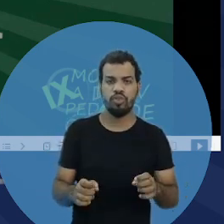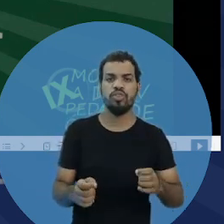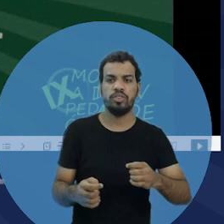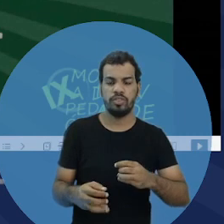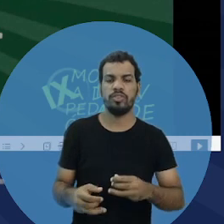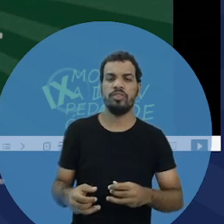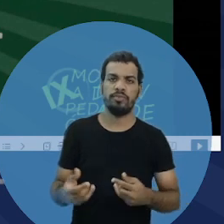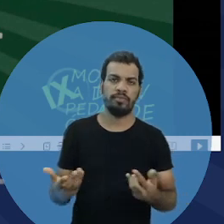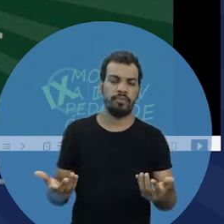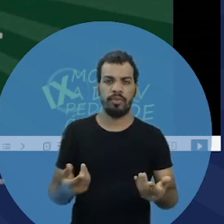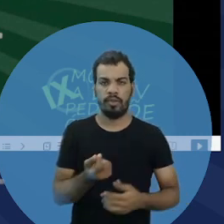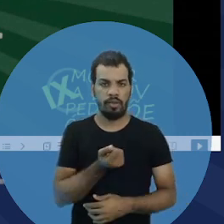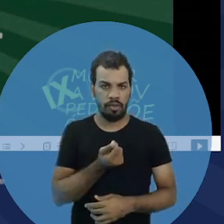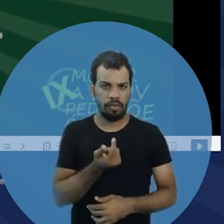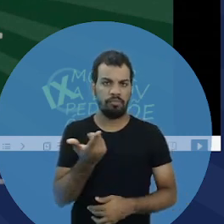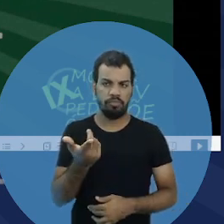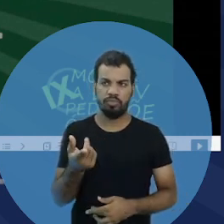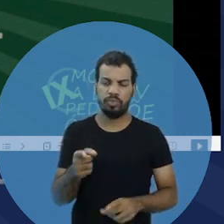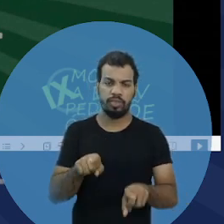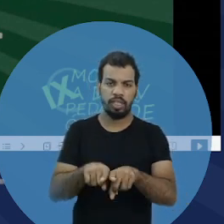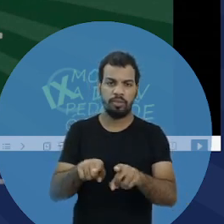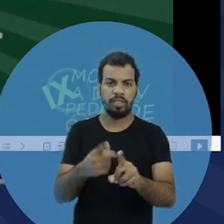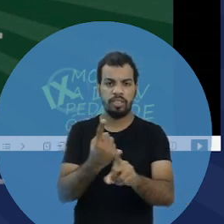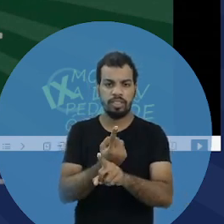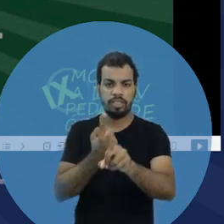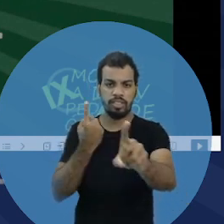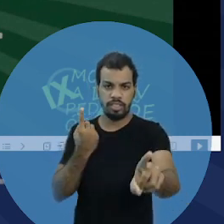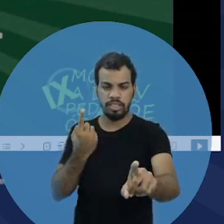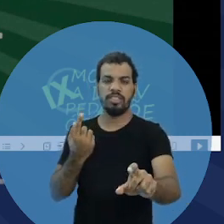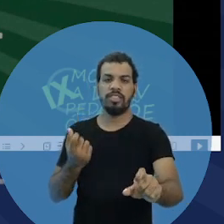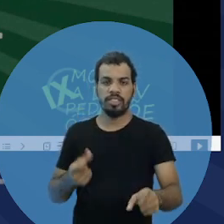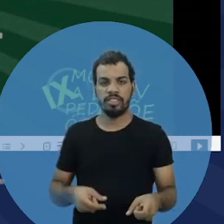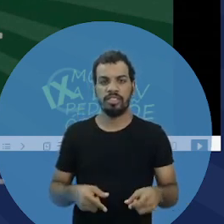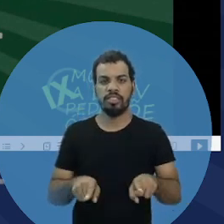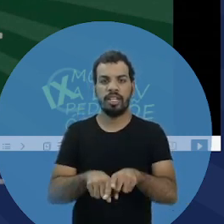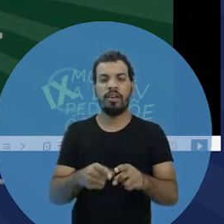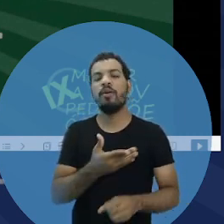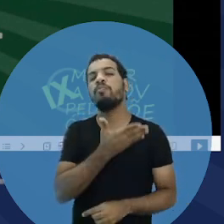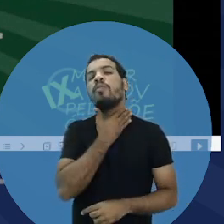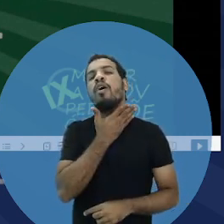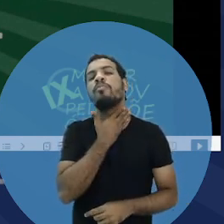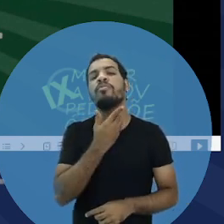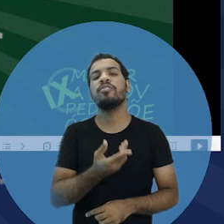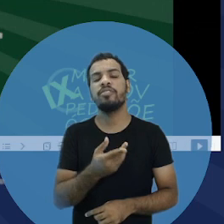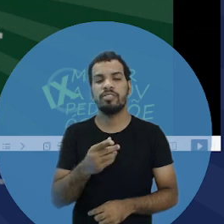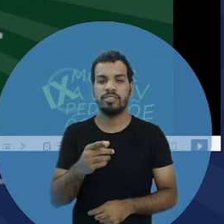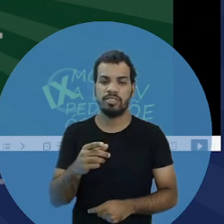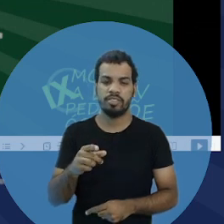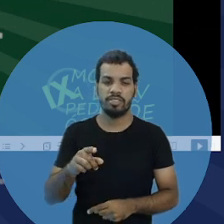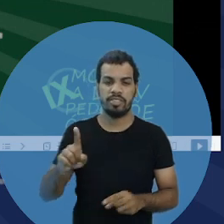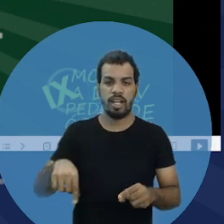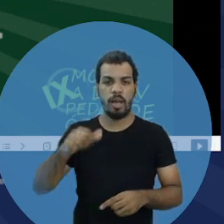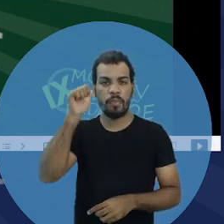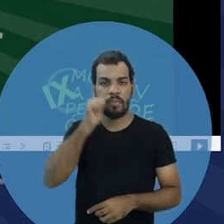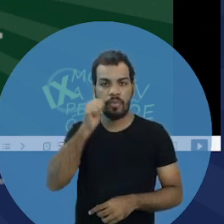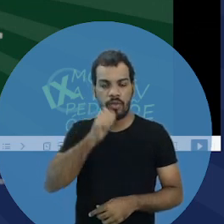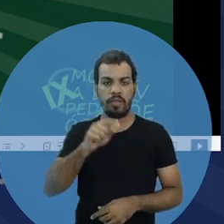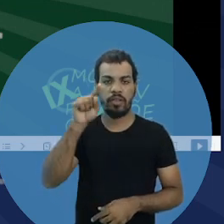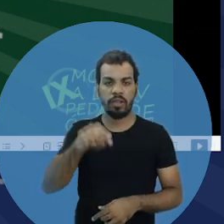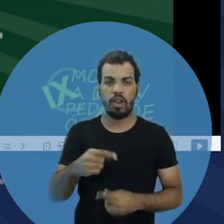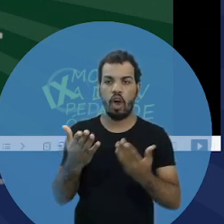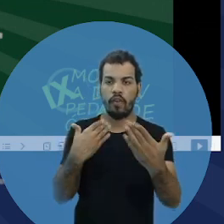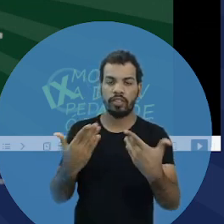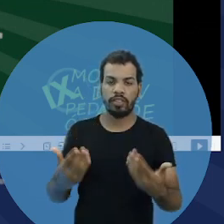de distanciamento, a gente trouxe para nosso papo de conversa, nosso papo de pretas, essas mulheres para conversar com a gente. Então,